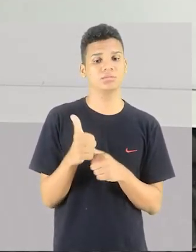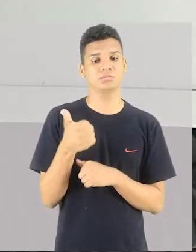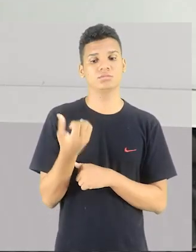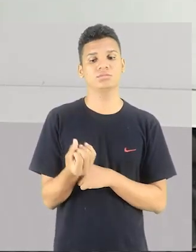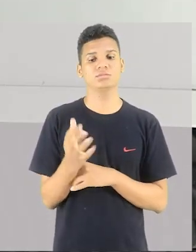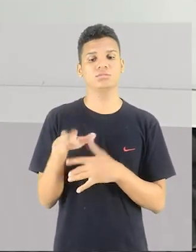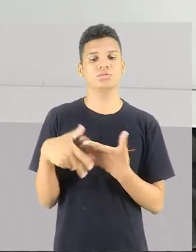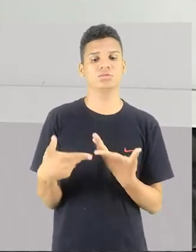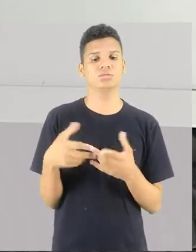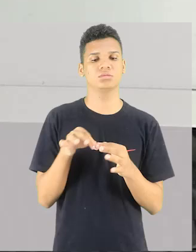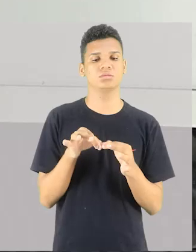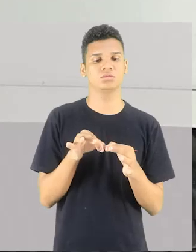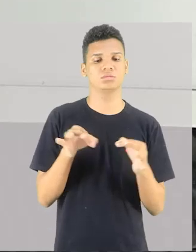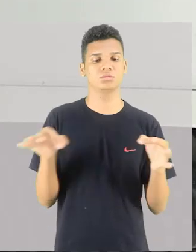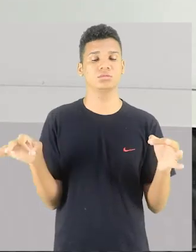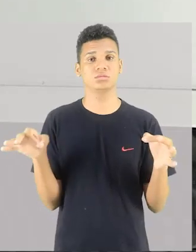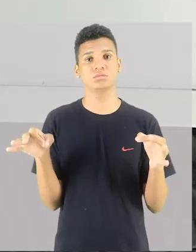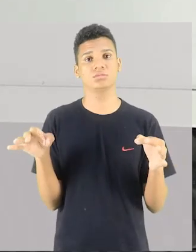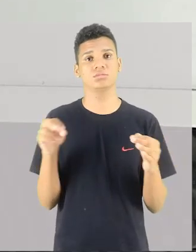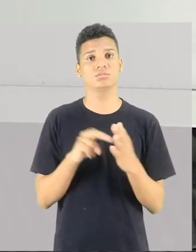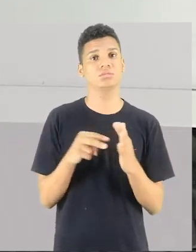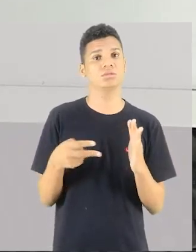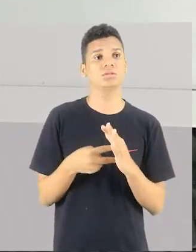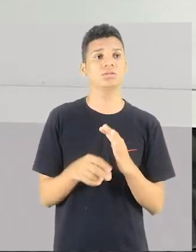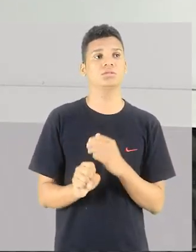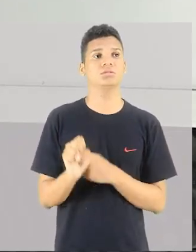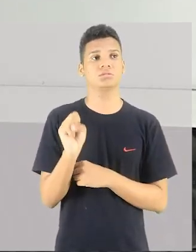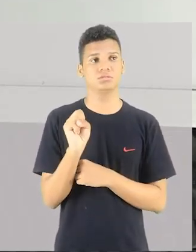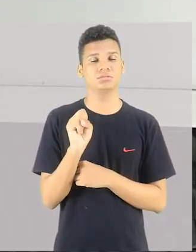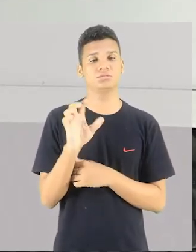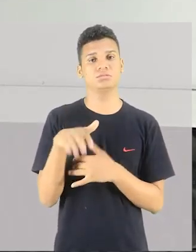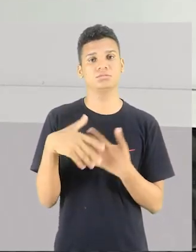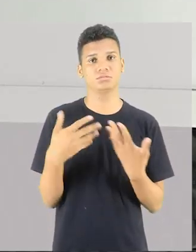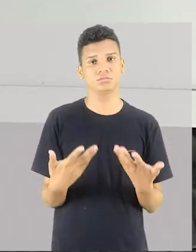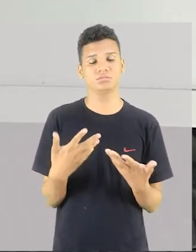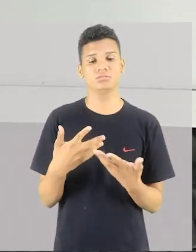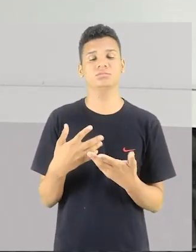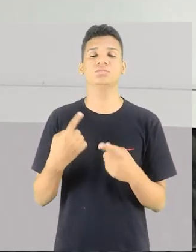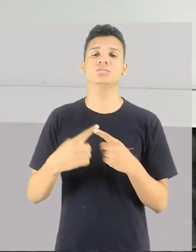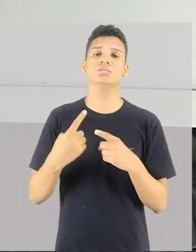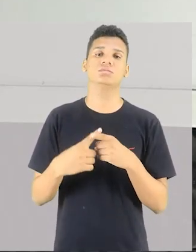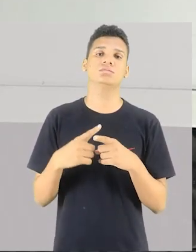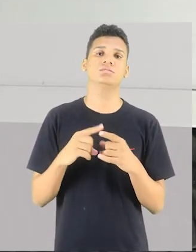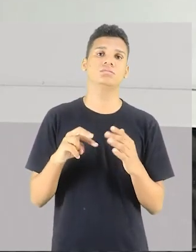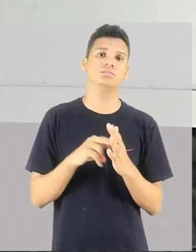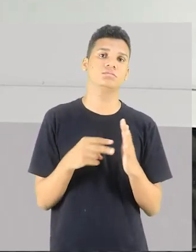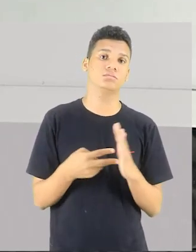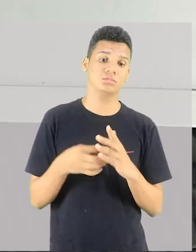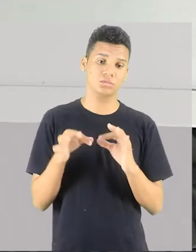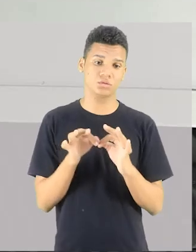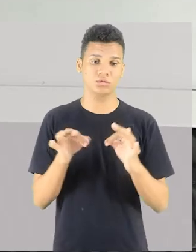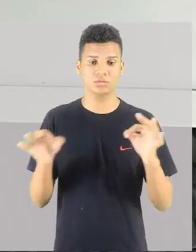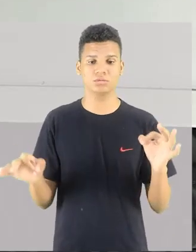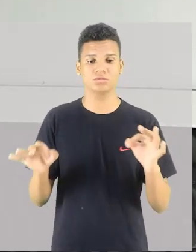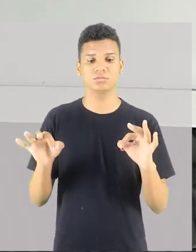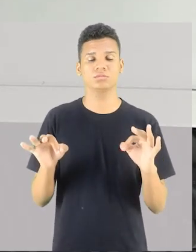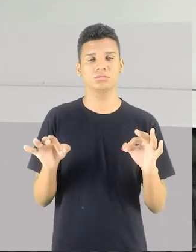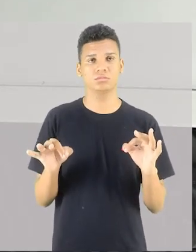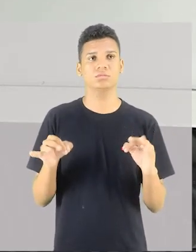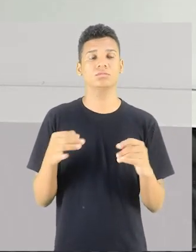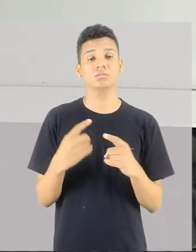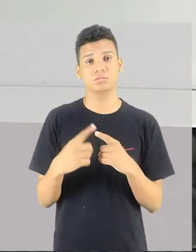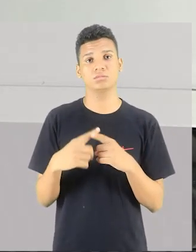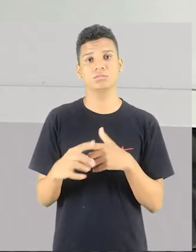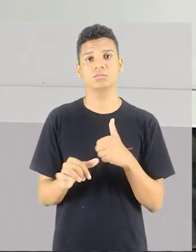ampliou quanto ampliou oito tá então a área de ampliação quanto ampliou a